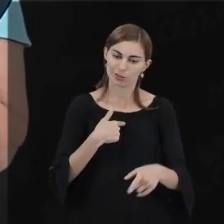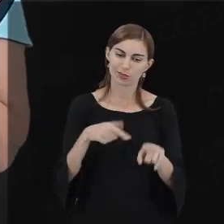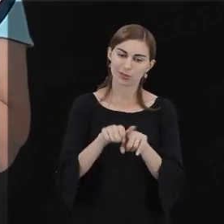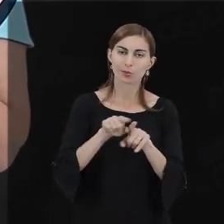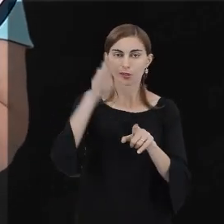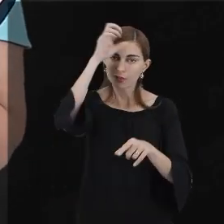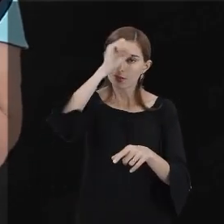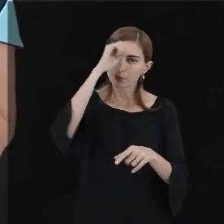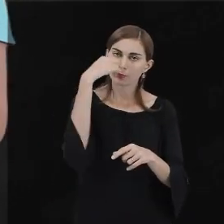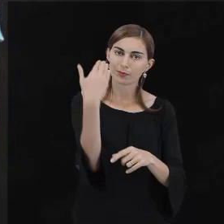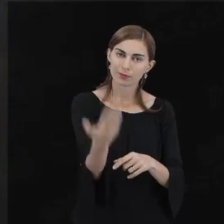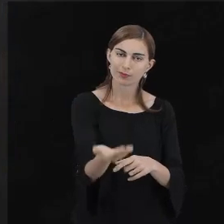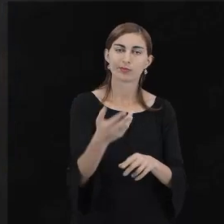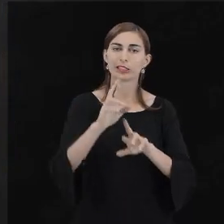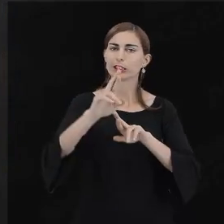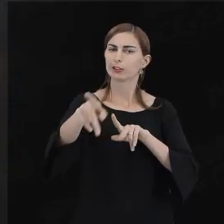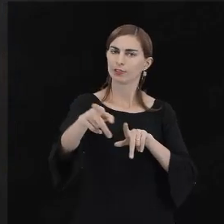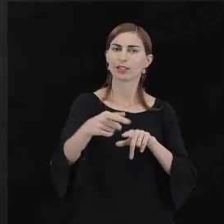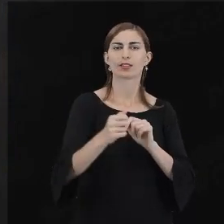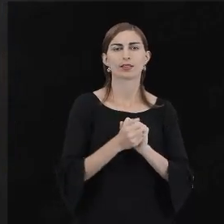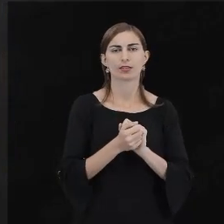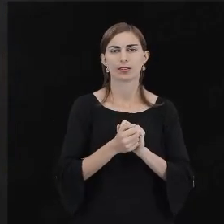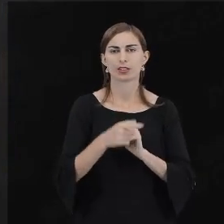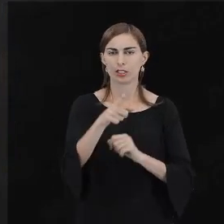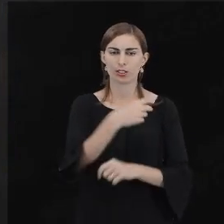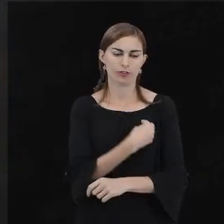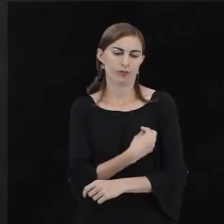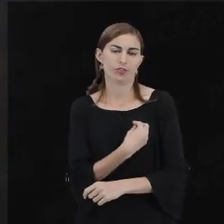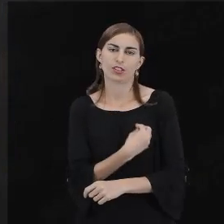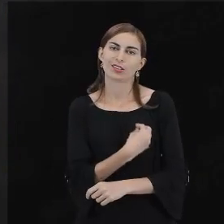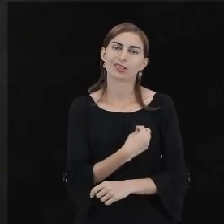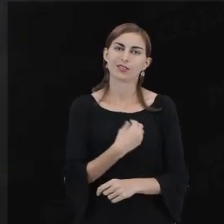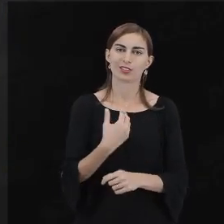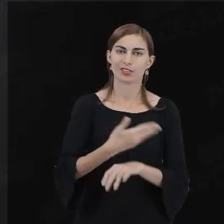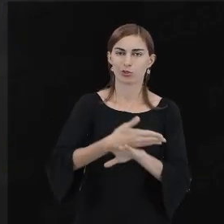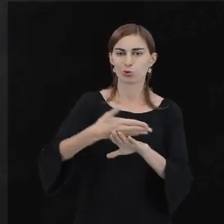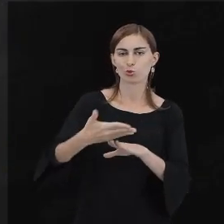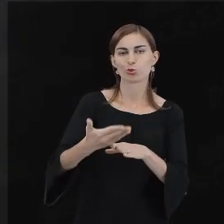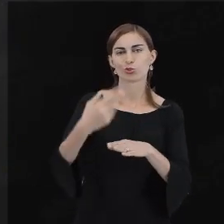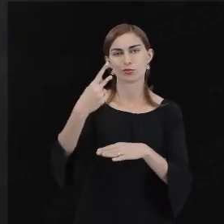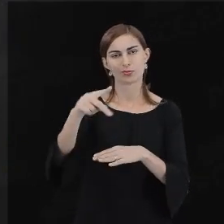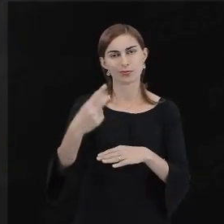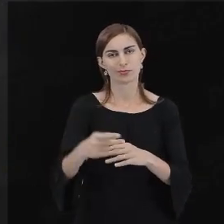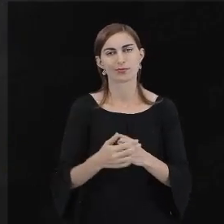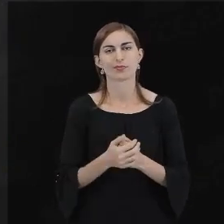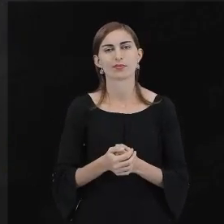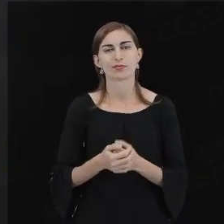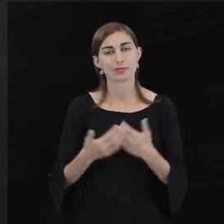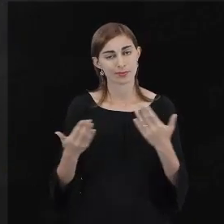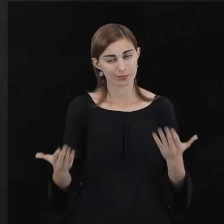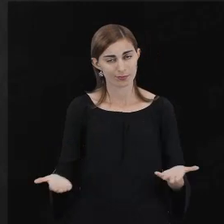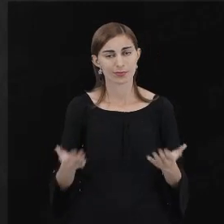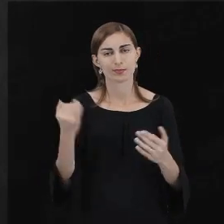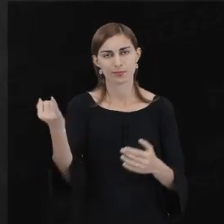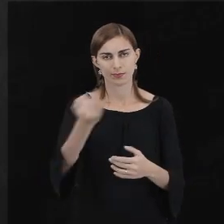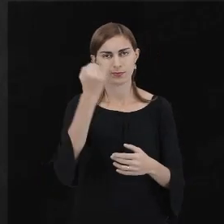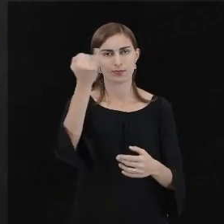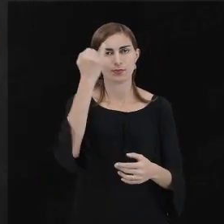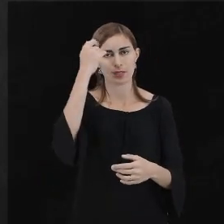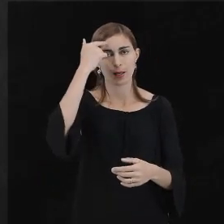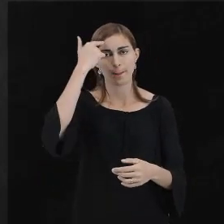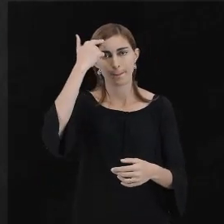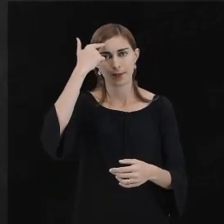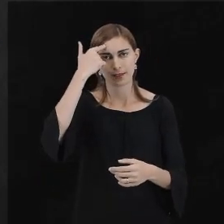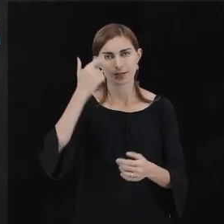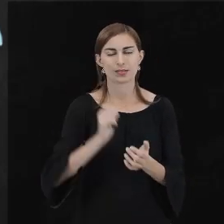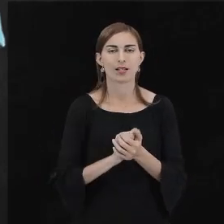nesse sentido que a escola articulada à sociedade, a escola articulada ao